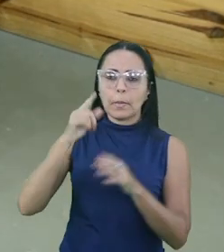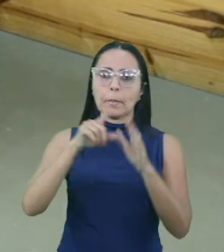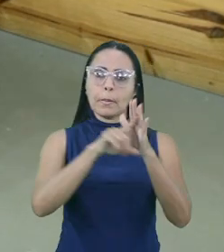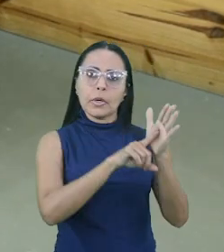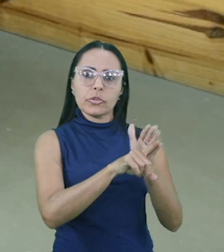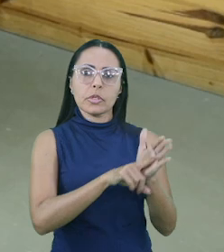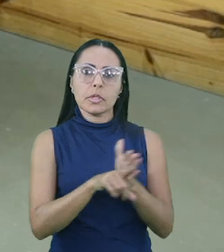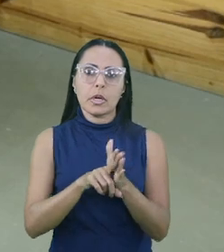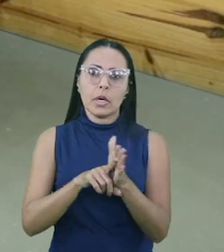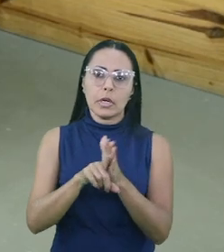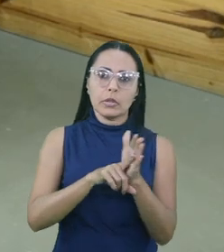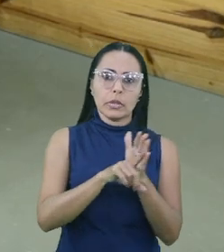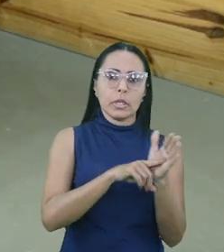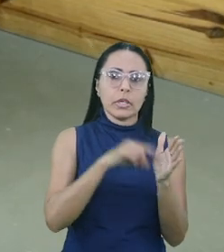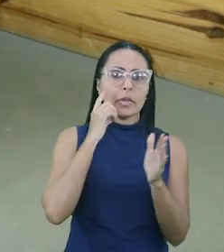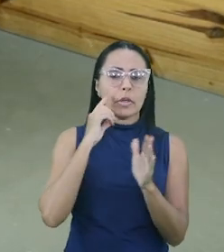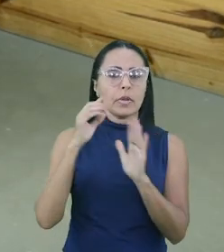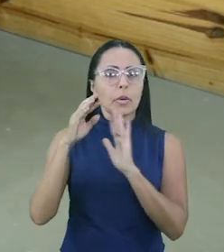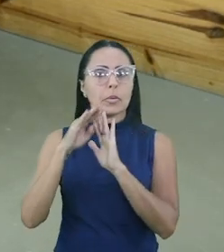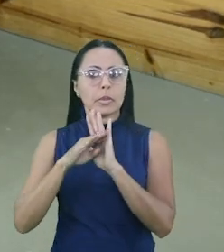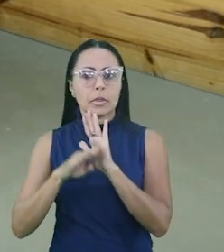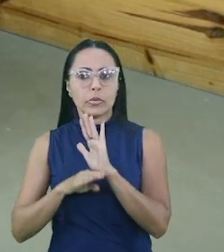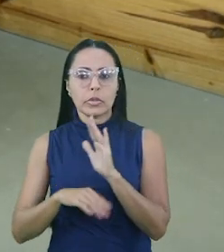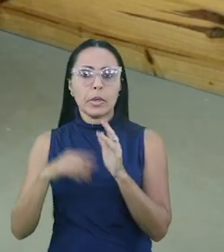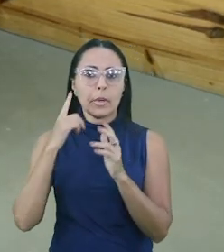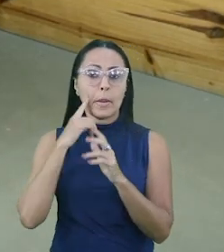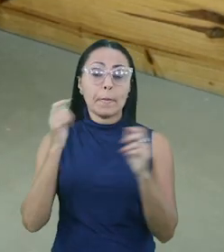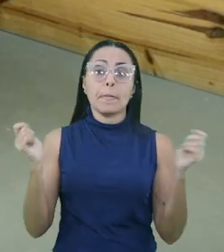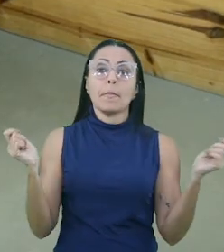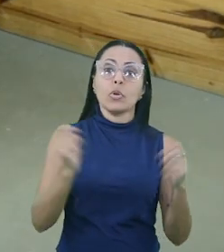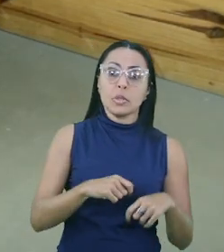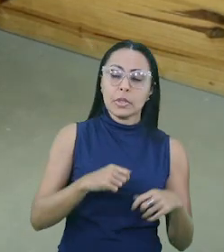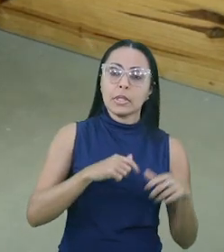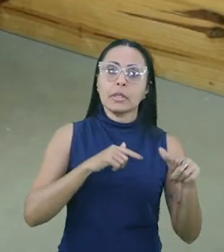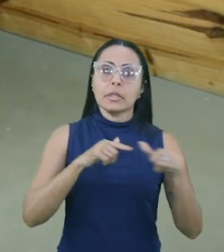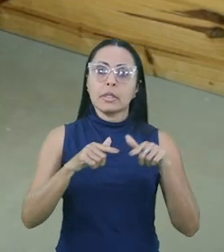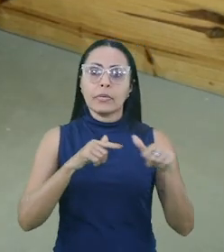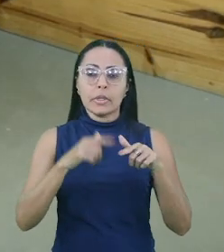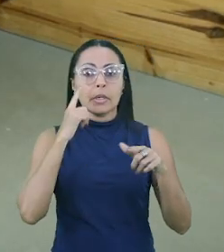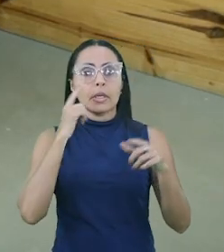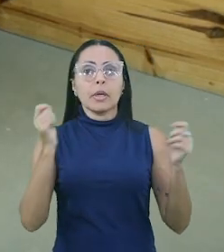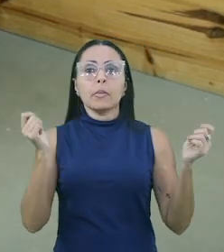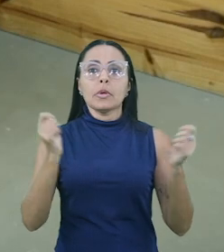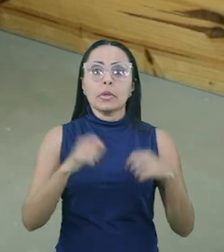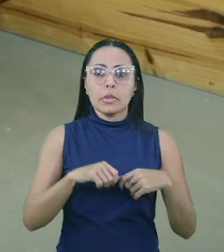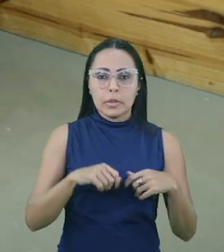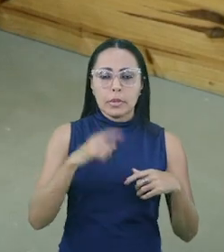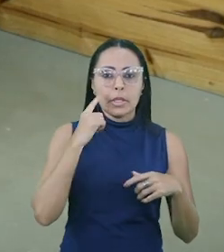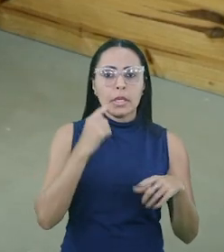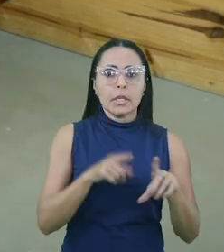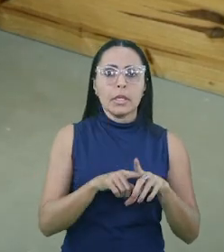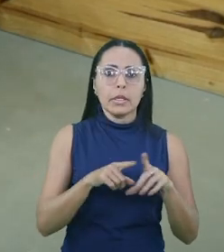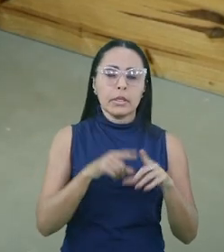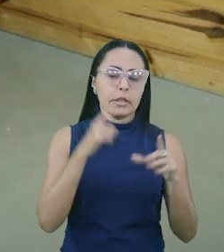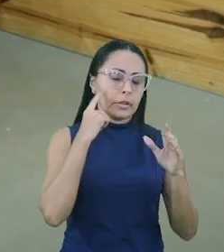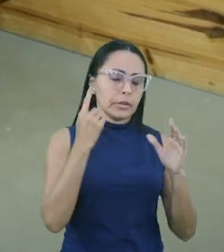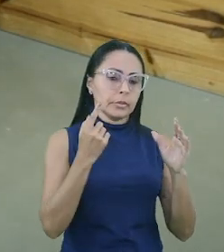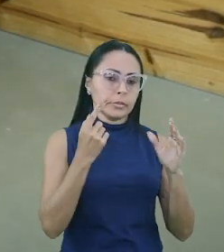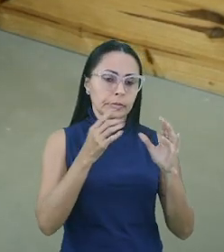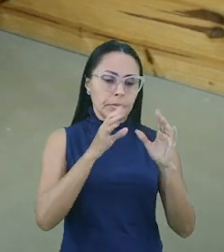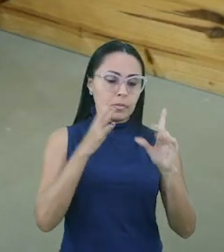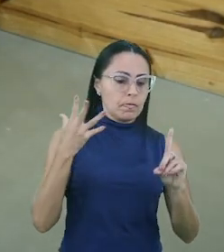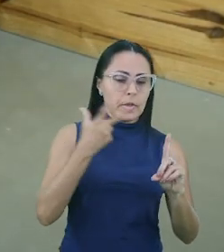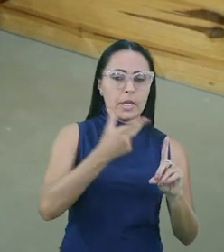para o Photoshop é onde me dá a possibilidade de trabalhar um pouco as possibilidades que a serigrafia traz.